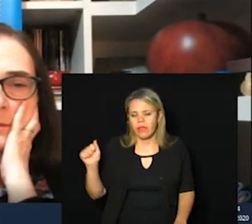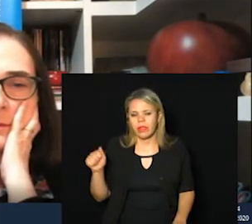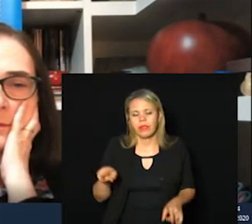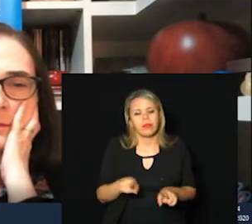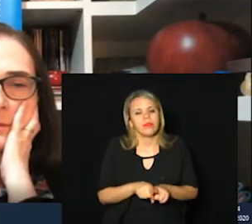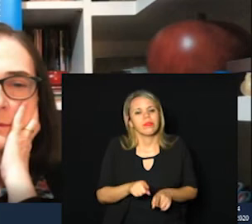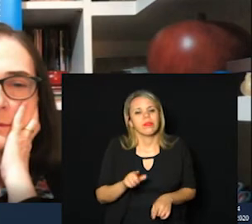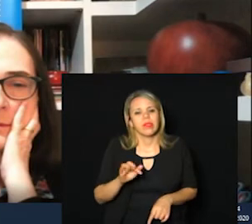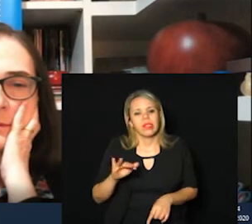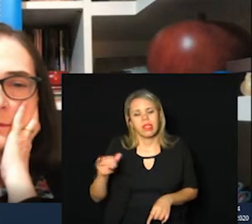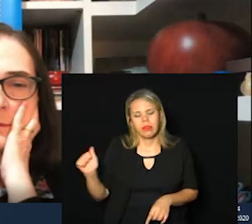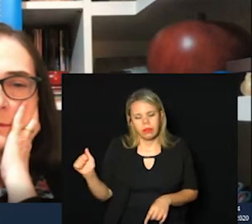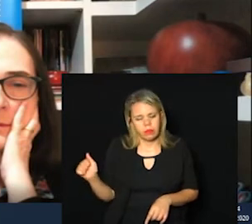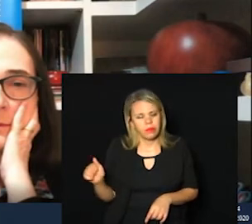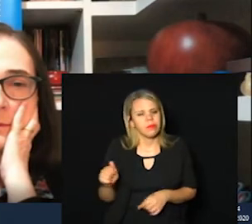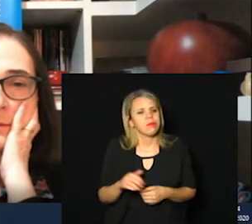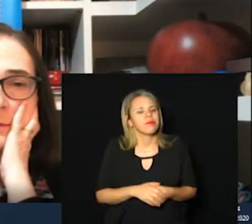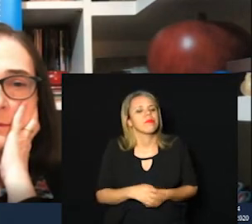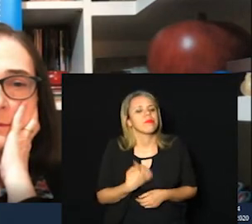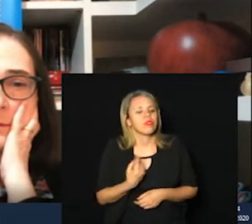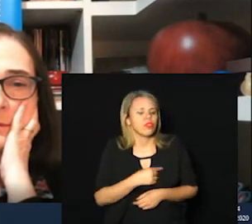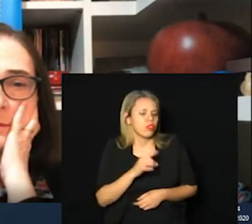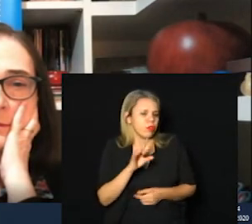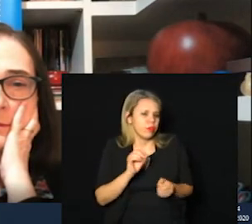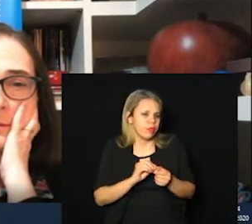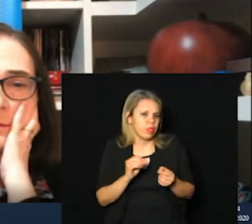pela Glaucia, a gente só faz isso